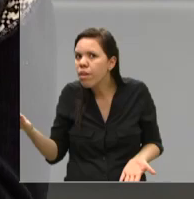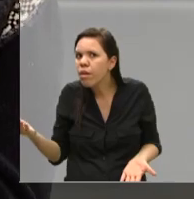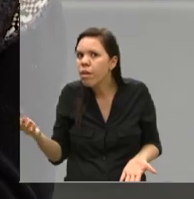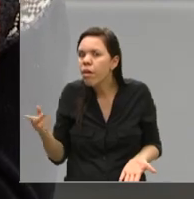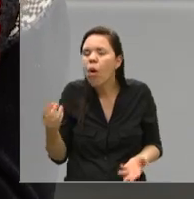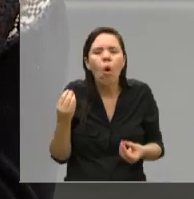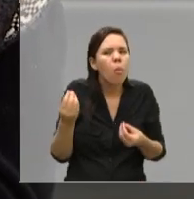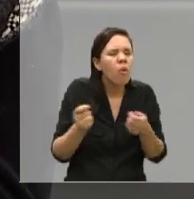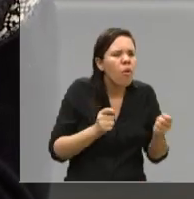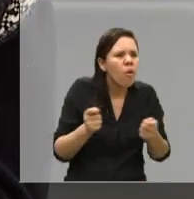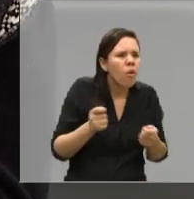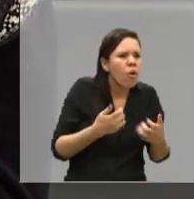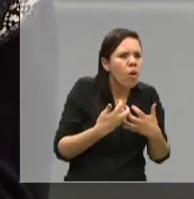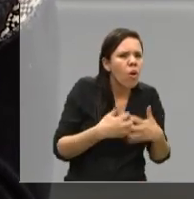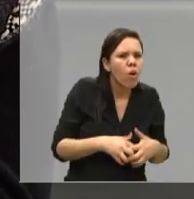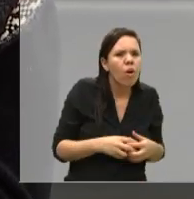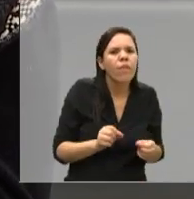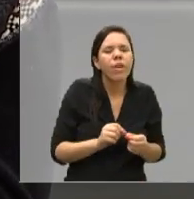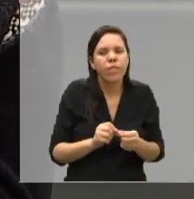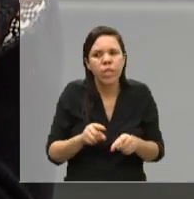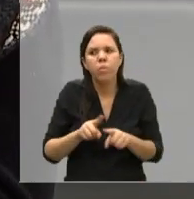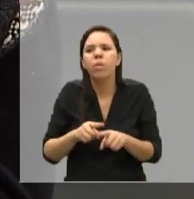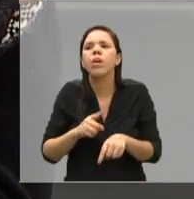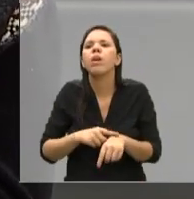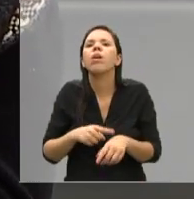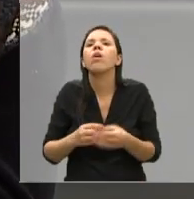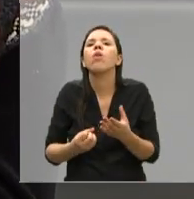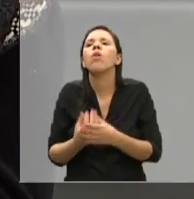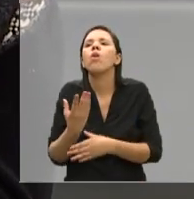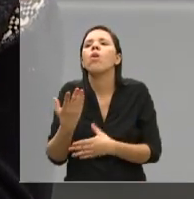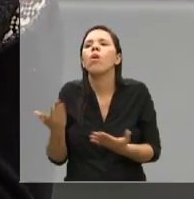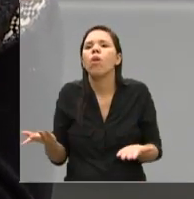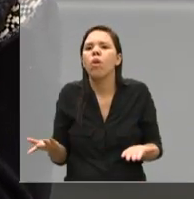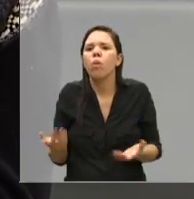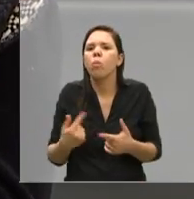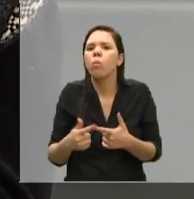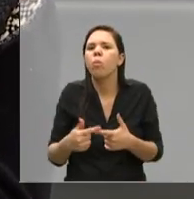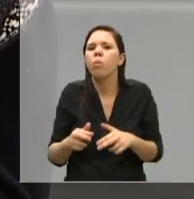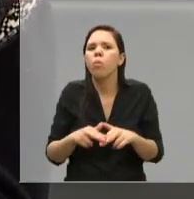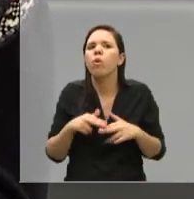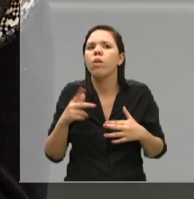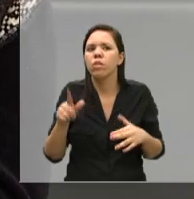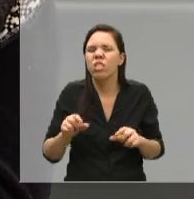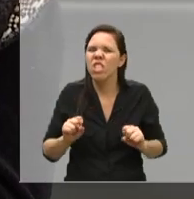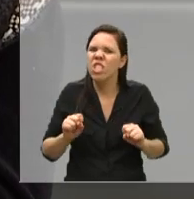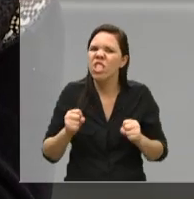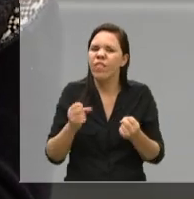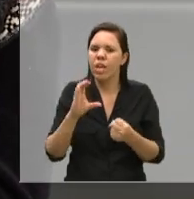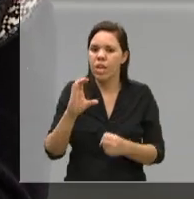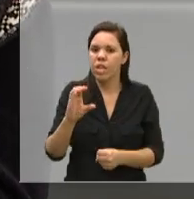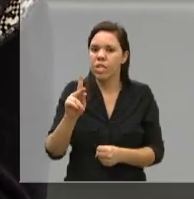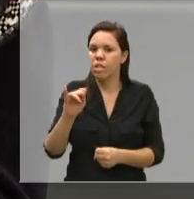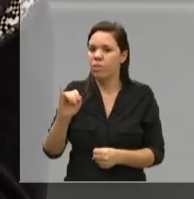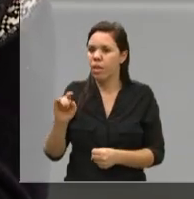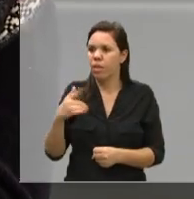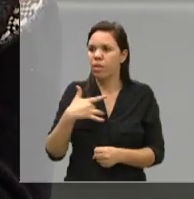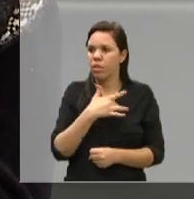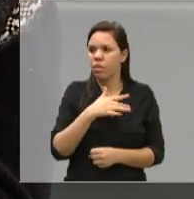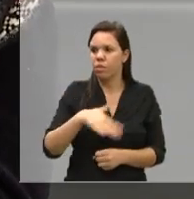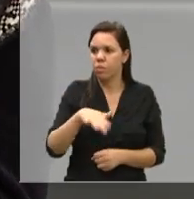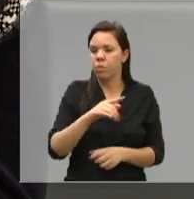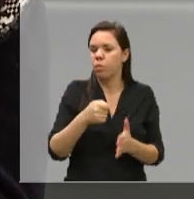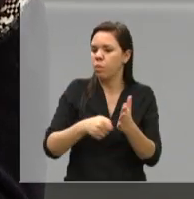com os efeitos, mas a gente também tem que lidar com as causas do problema. Por isso, defendi a CPI da saúde, assinei a CPI da saúde,